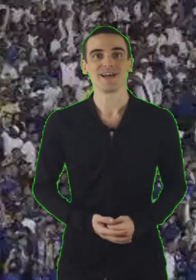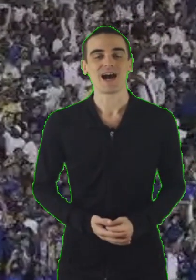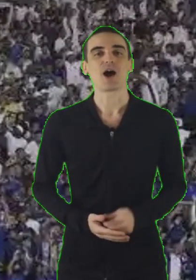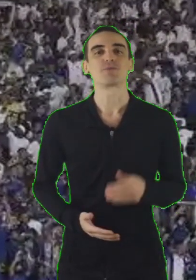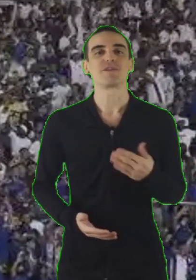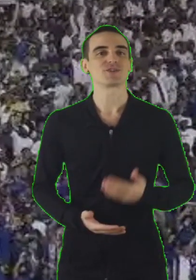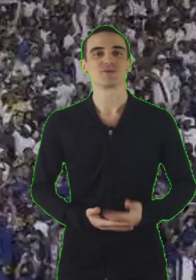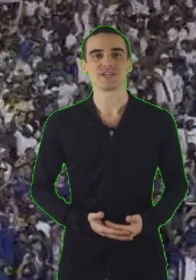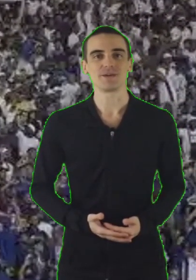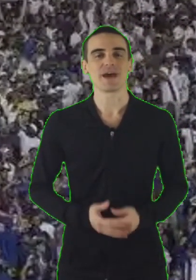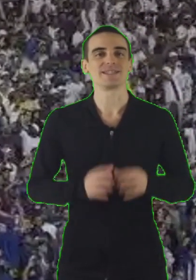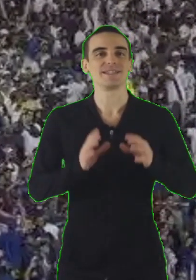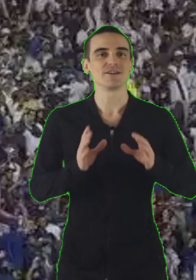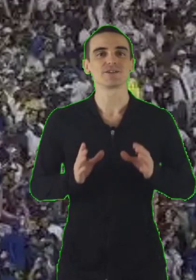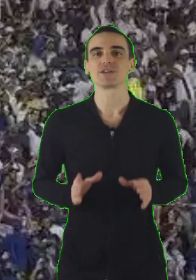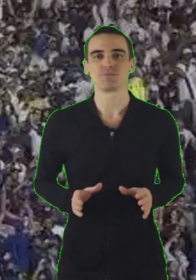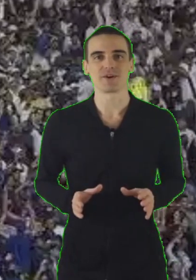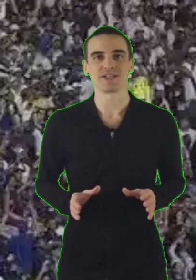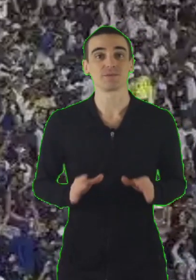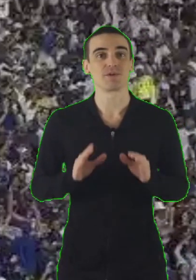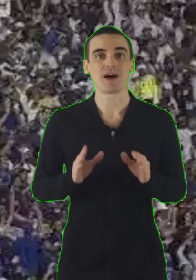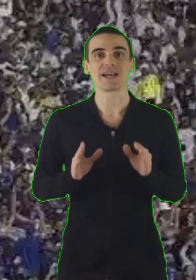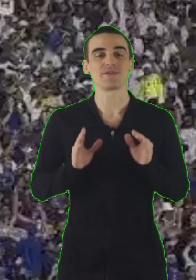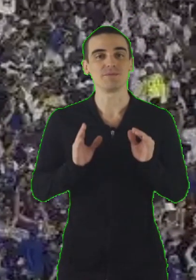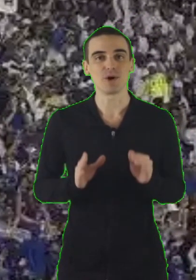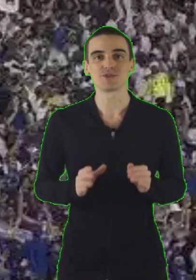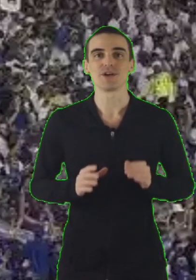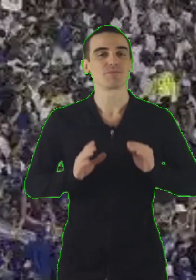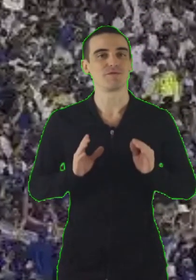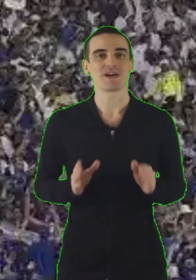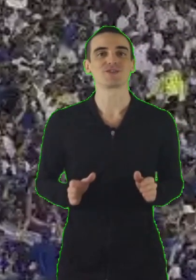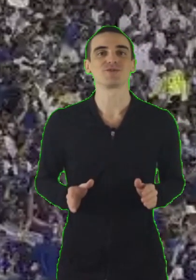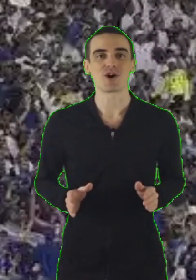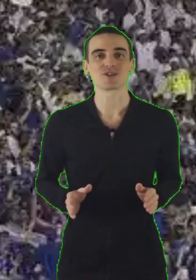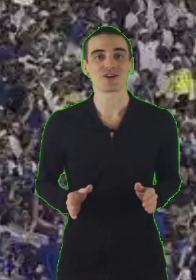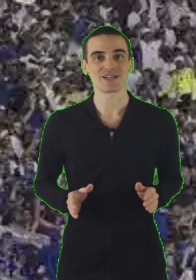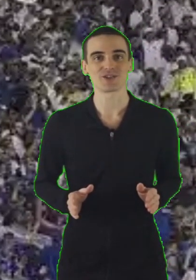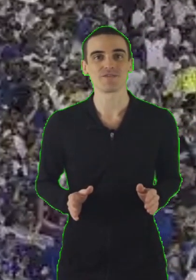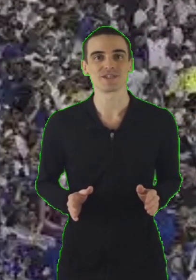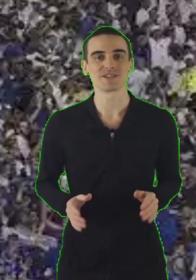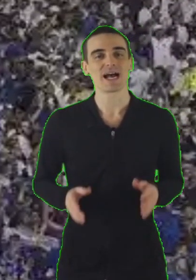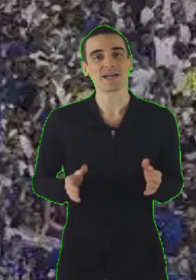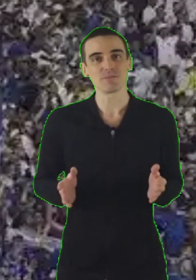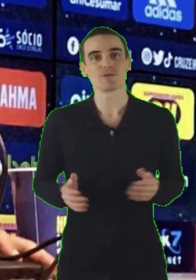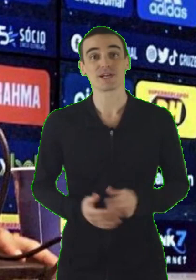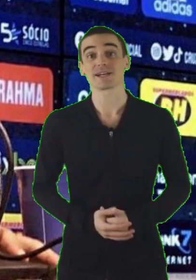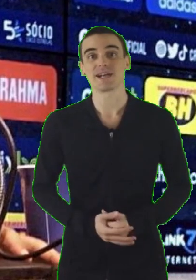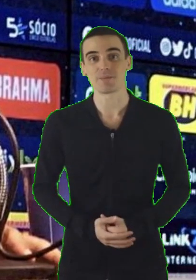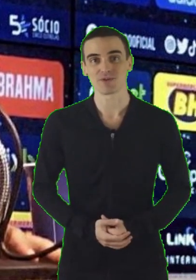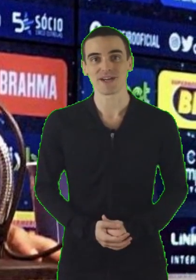se inscreva no canal para ficar por dentro de todas as novidades que rolam os bastidores do Cabuloso em primeira mão todos os dias